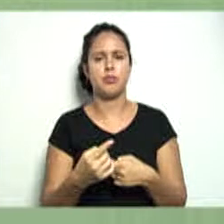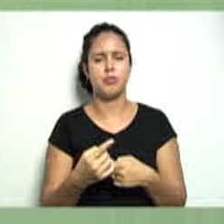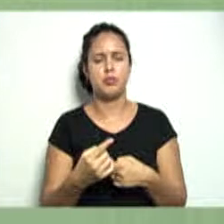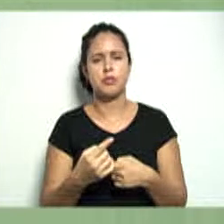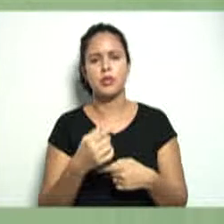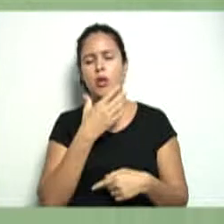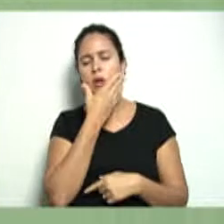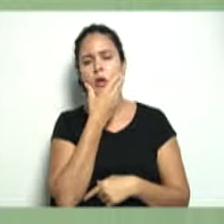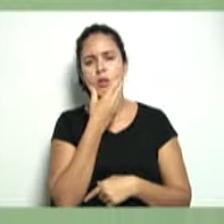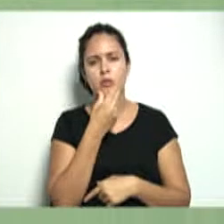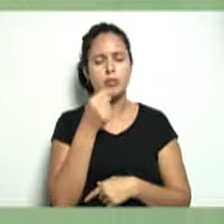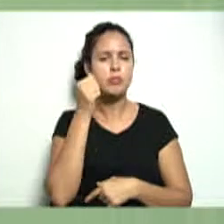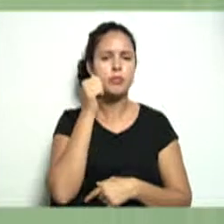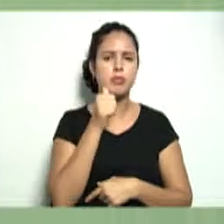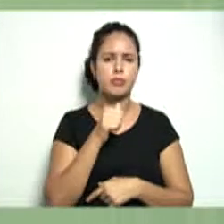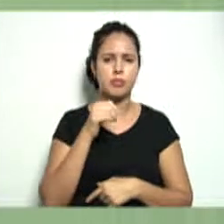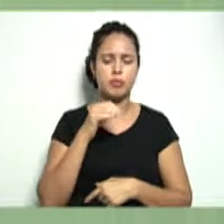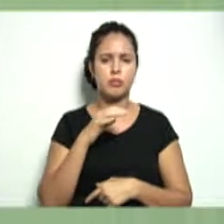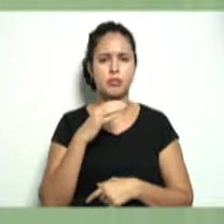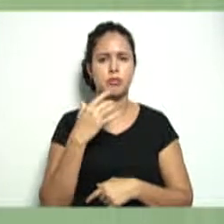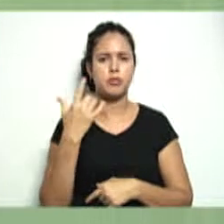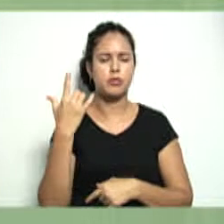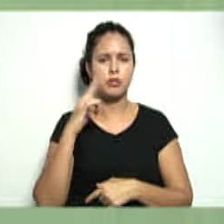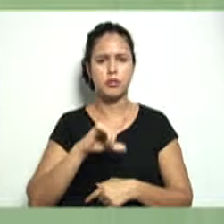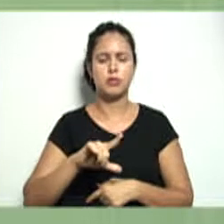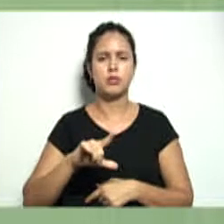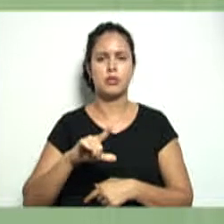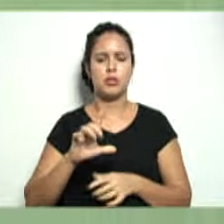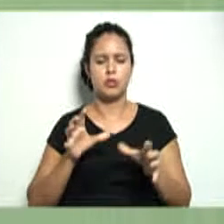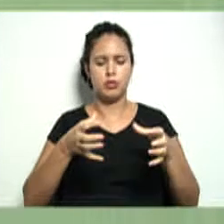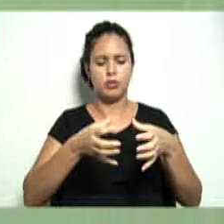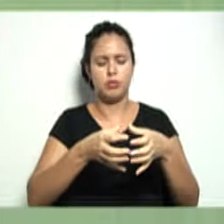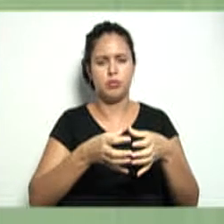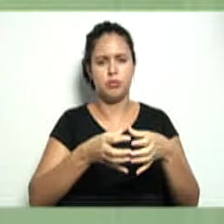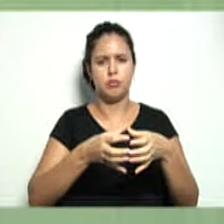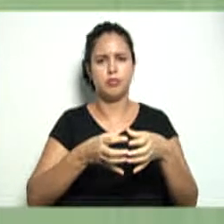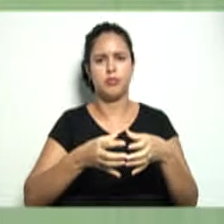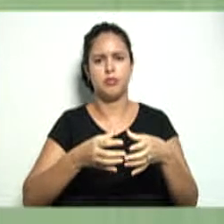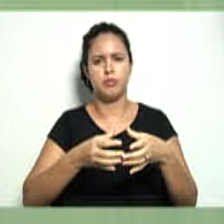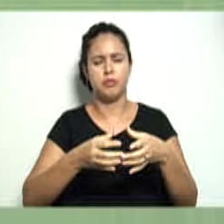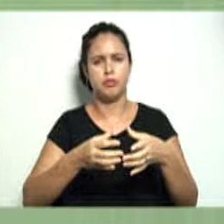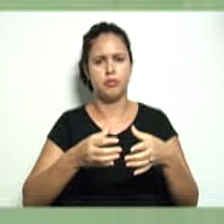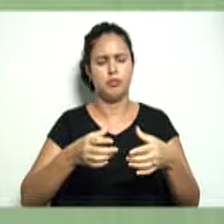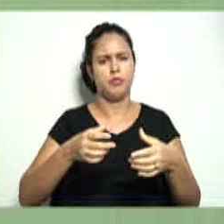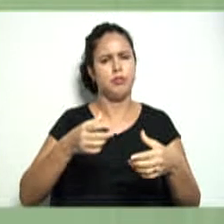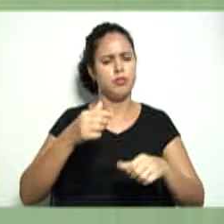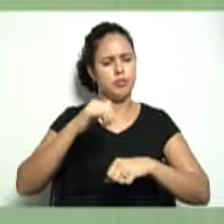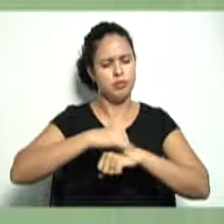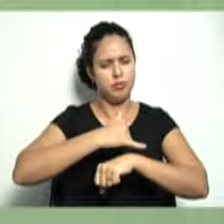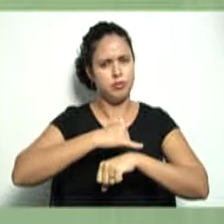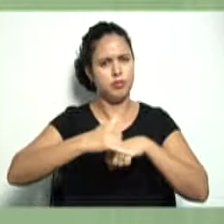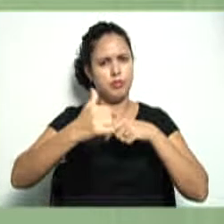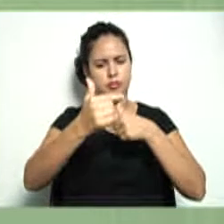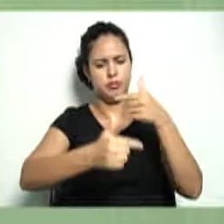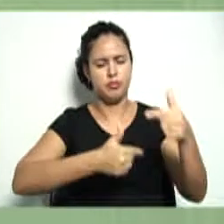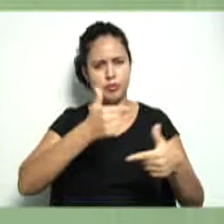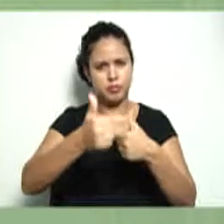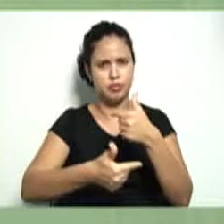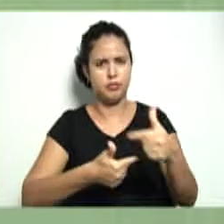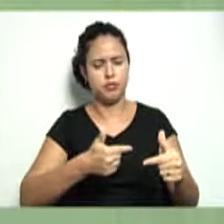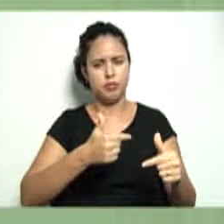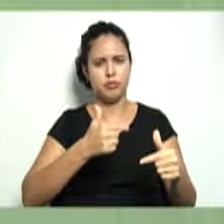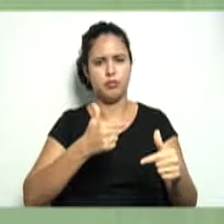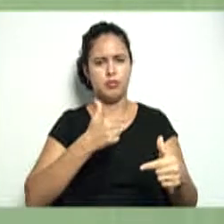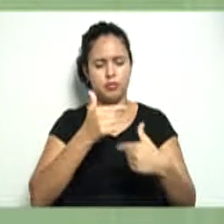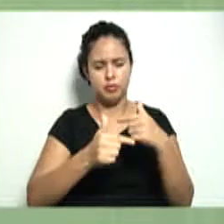pois os homens apropriavam-se coletivamente dos meios de produção. Todos tinham afazeres